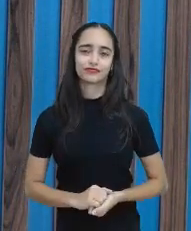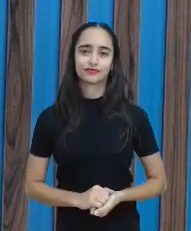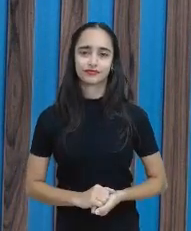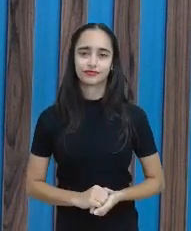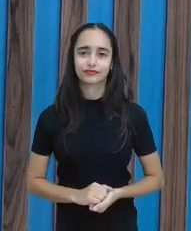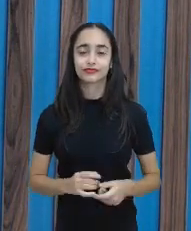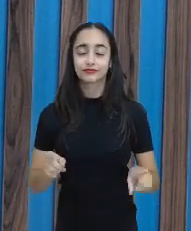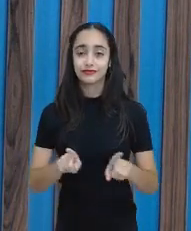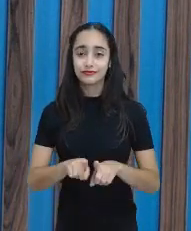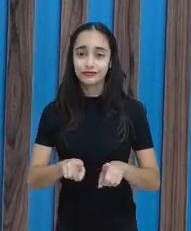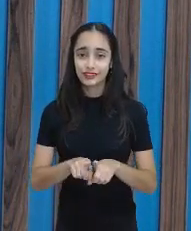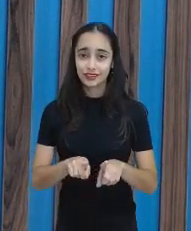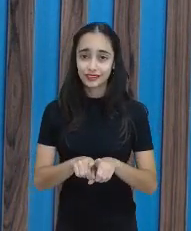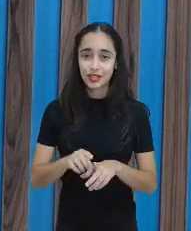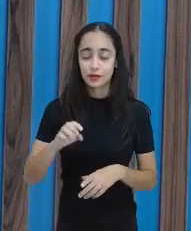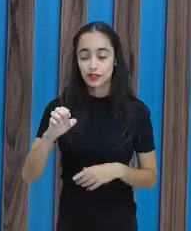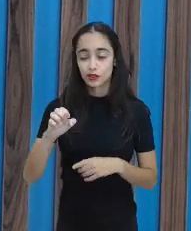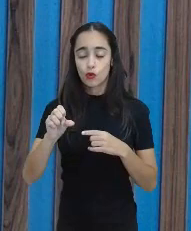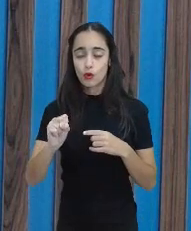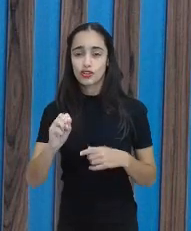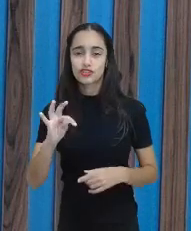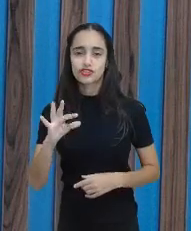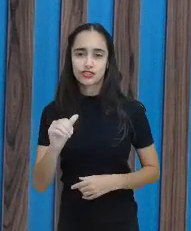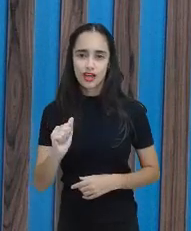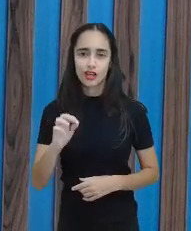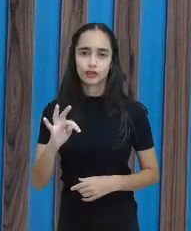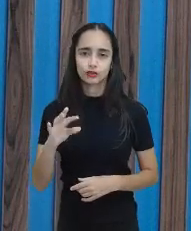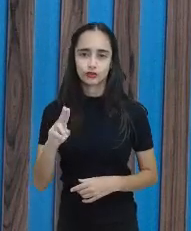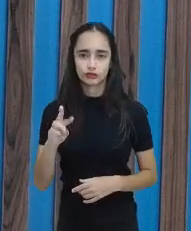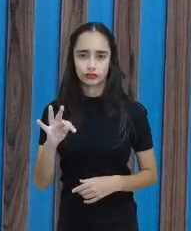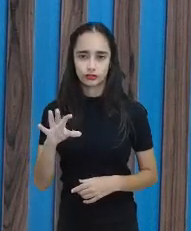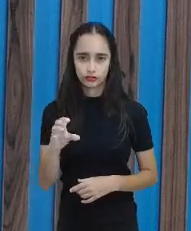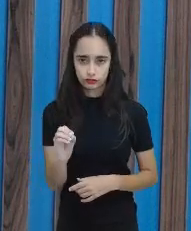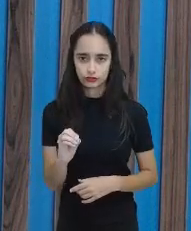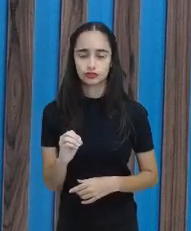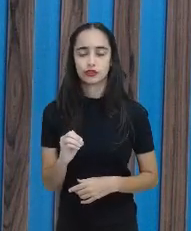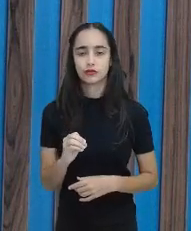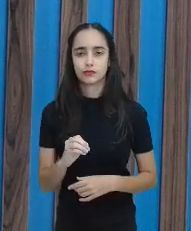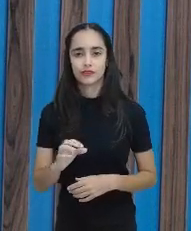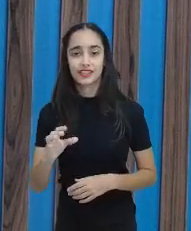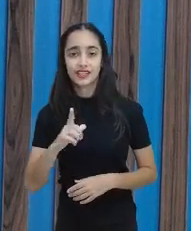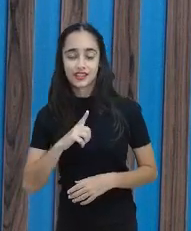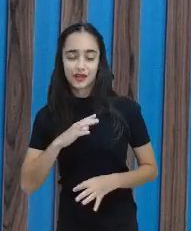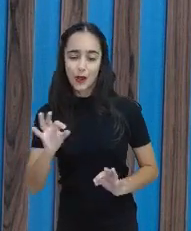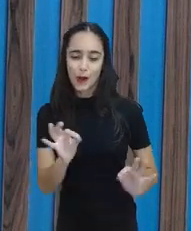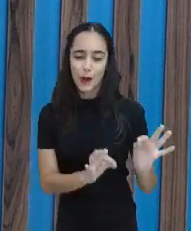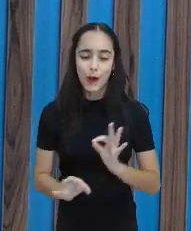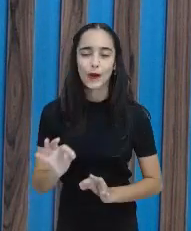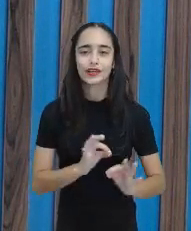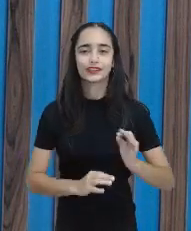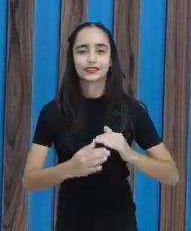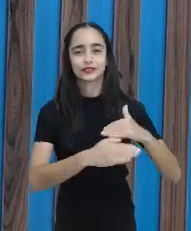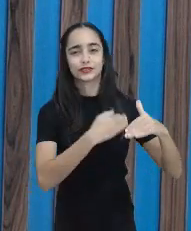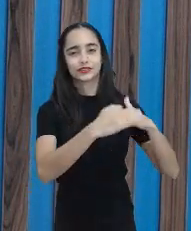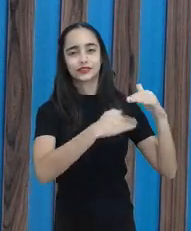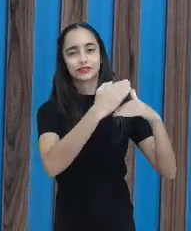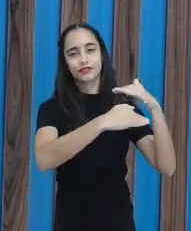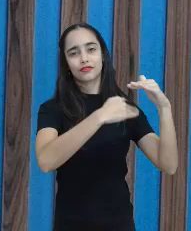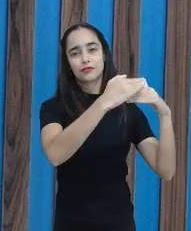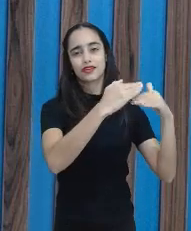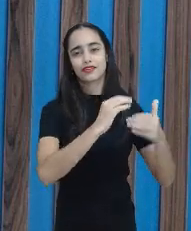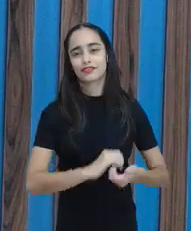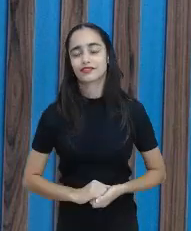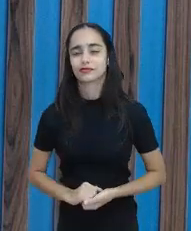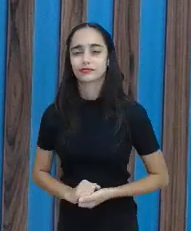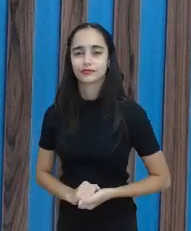também traz, né, nas suas diretrizes, nas suas orientações, essa pauta do desenvolvimento sustentável. Outra